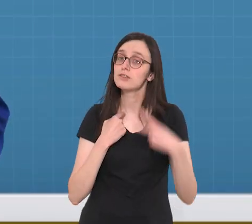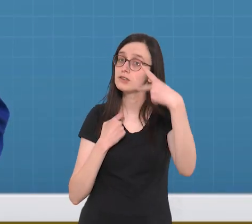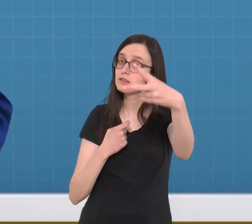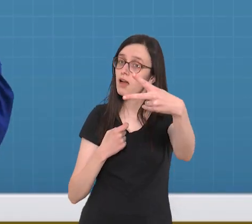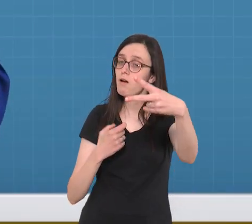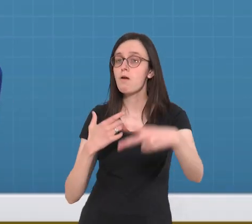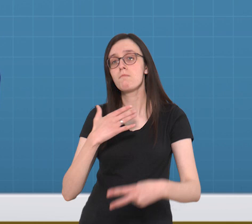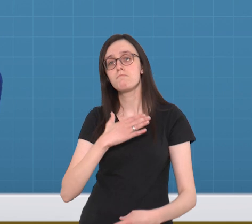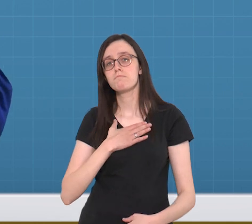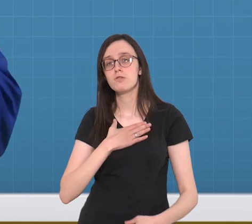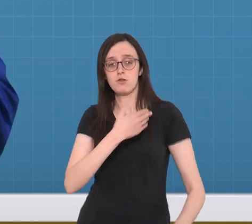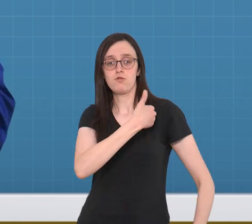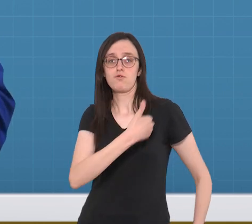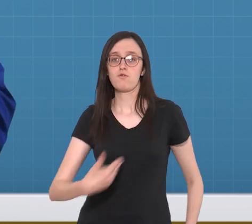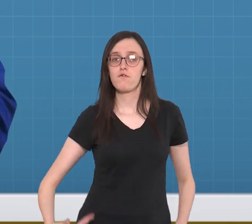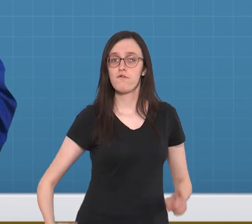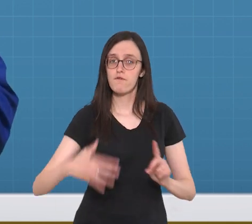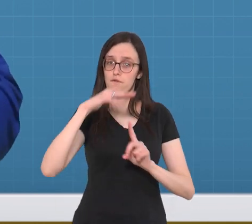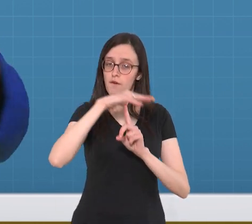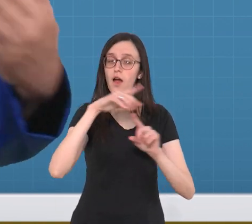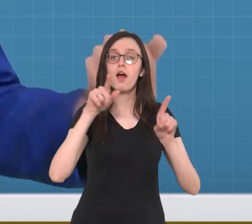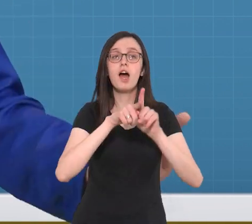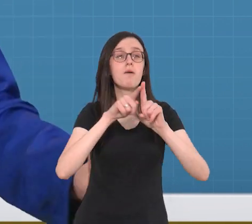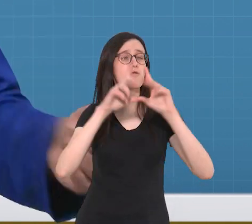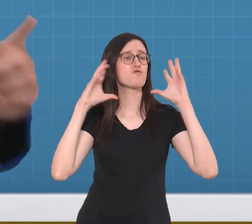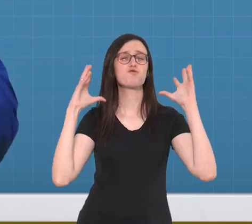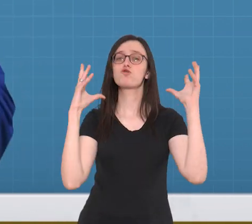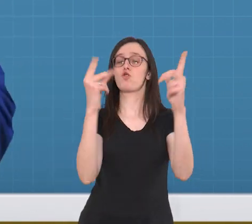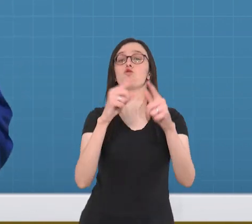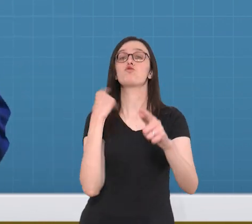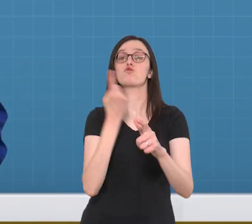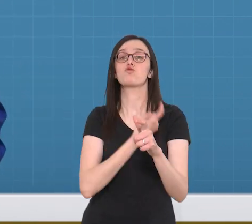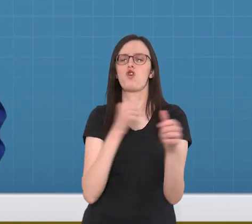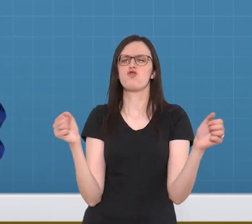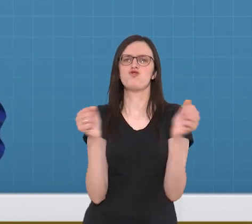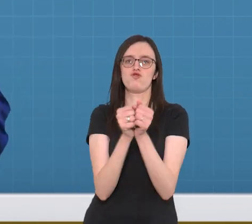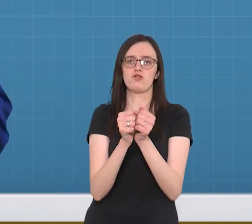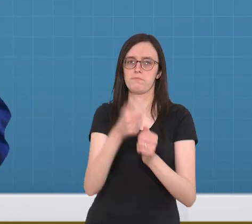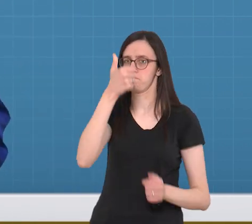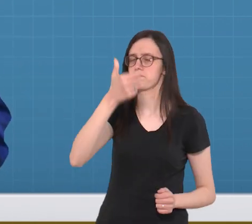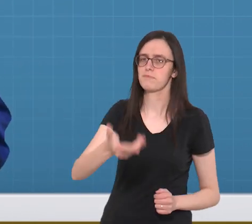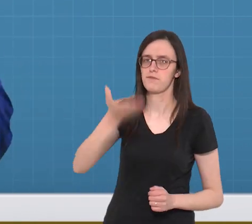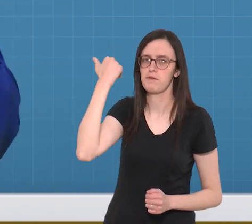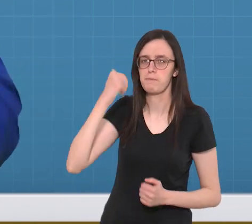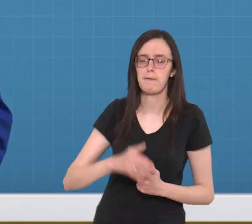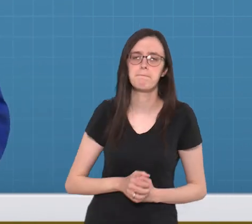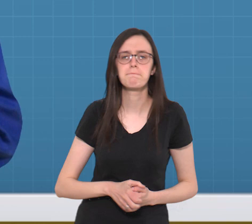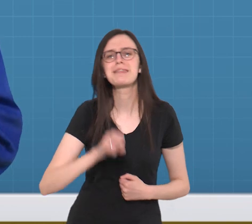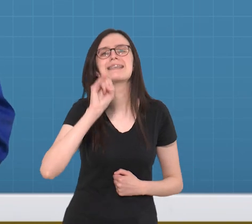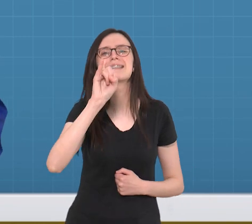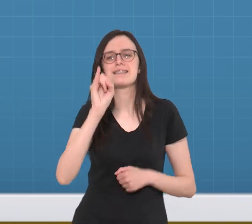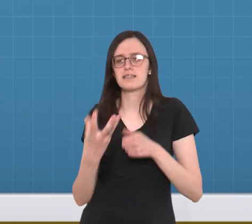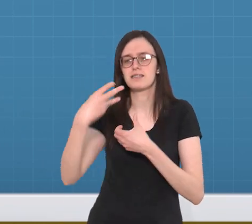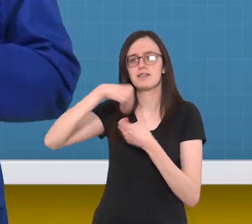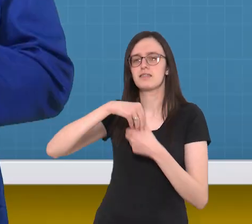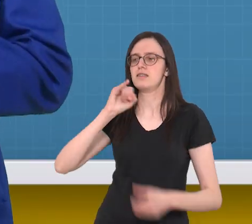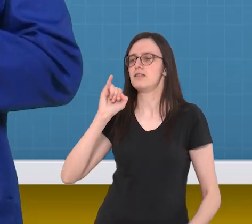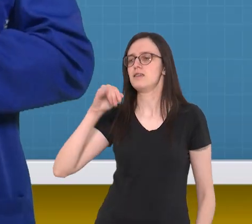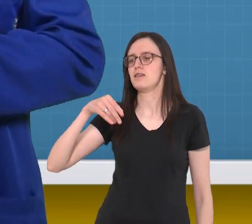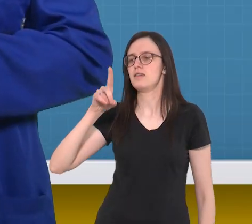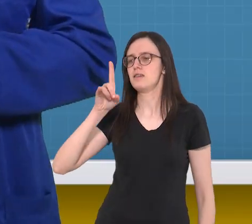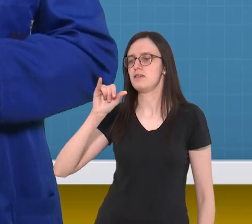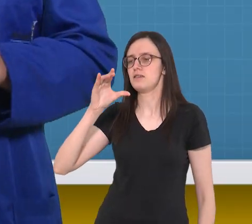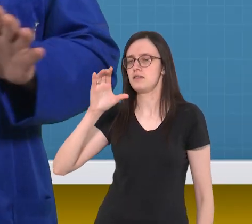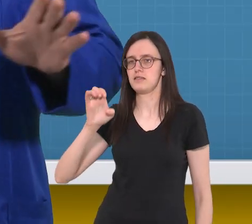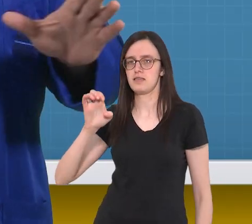um desejo seu, meu, do governo do estado e de todos nós, juntos. Vamos lá então. Se o